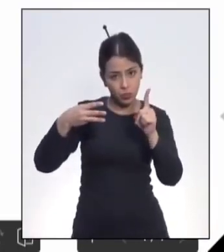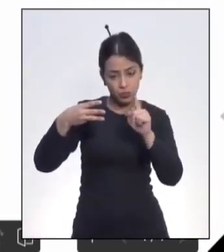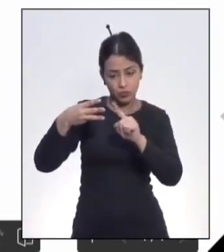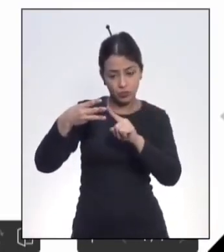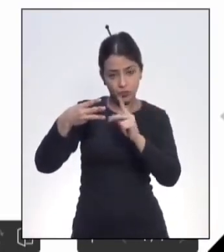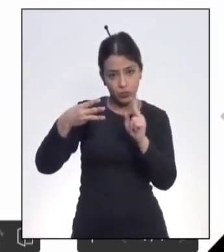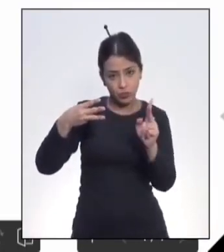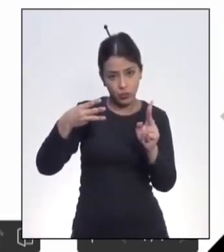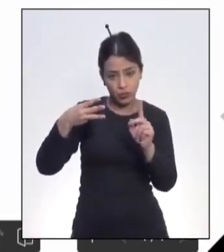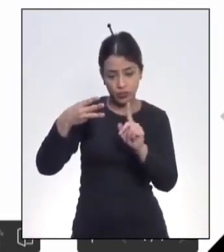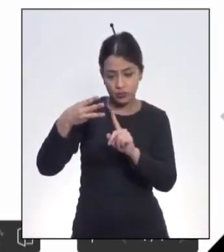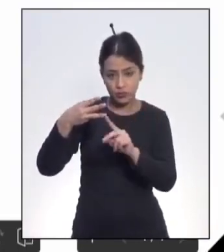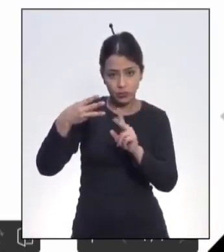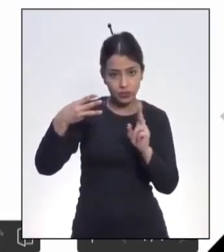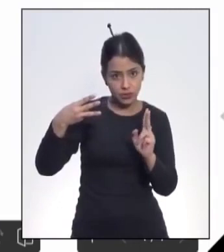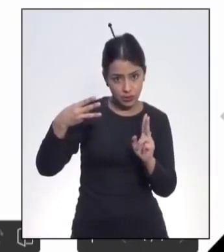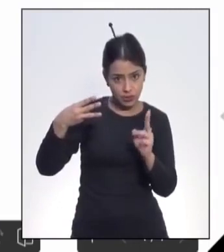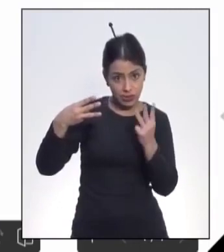3.000